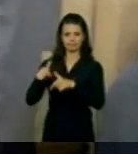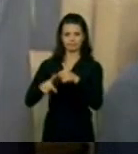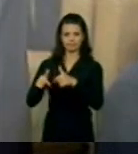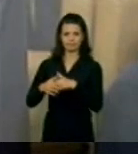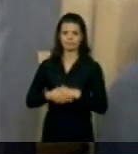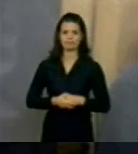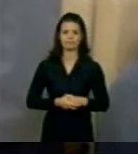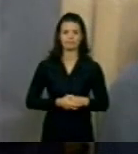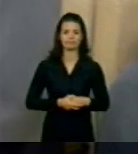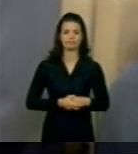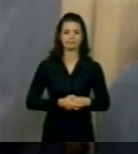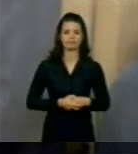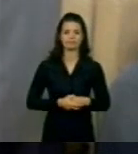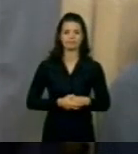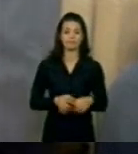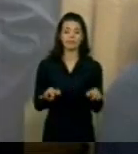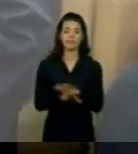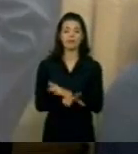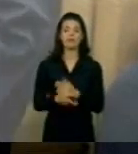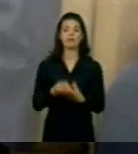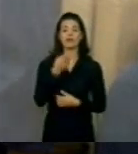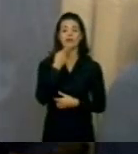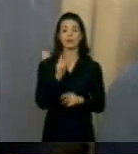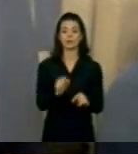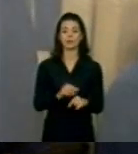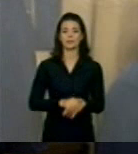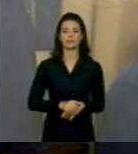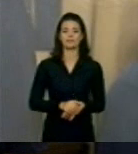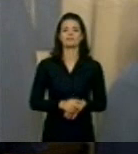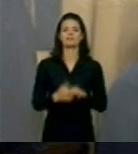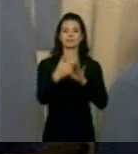Excelências, termino efetivamente dizendo o seguinte: